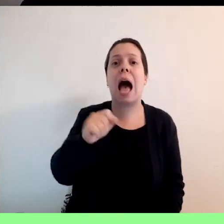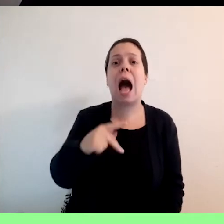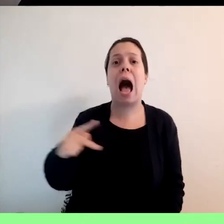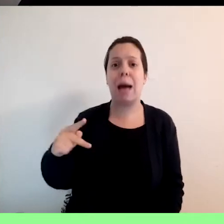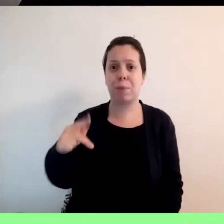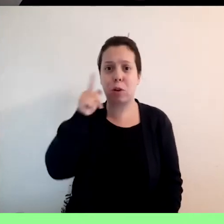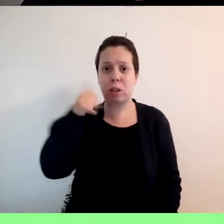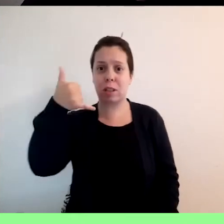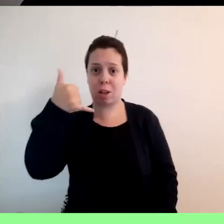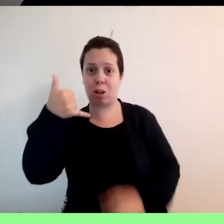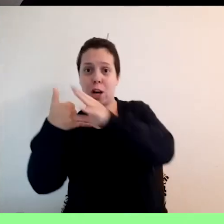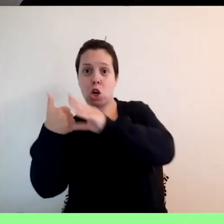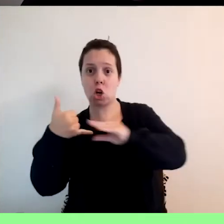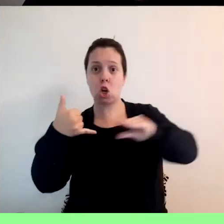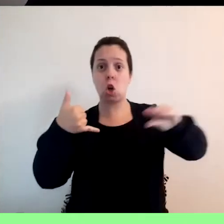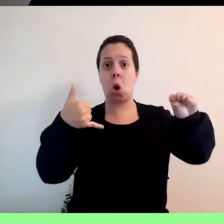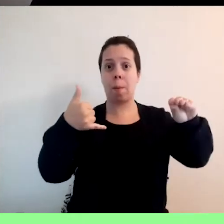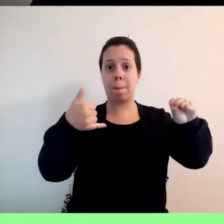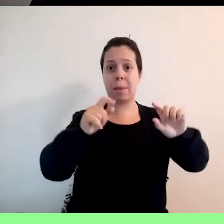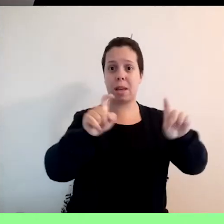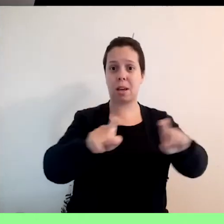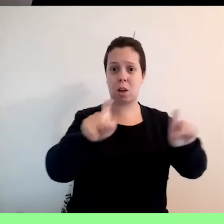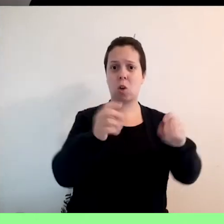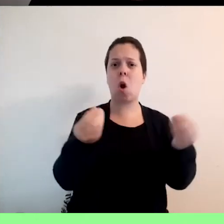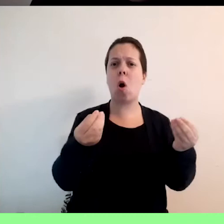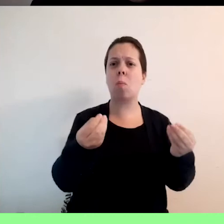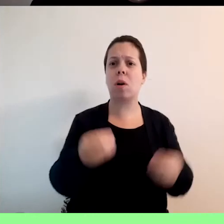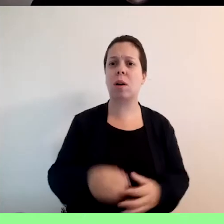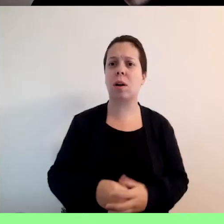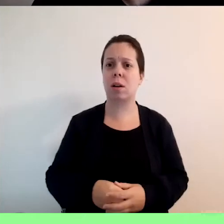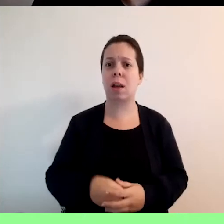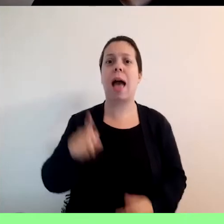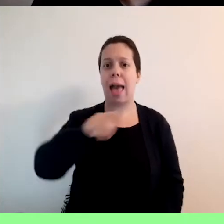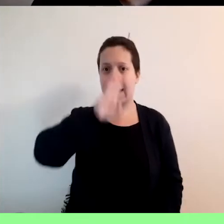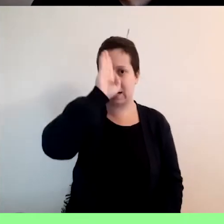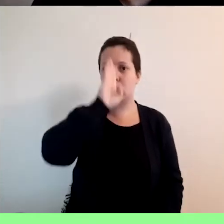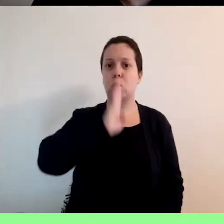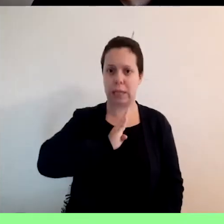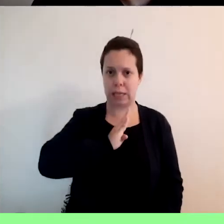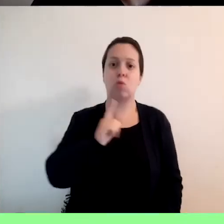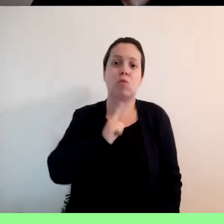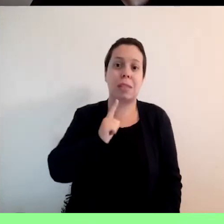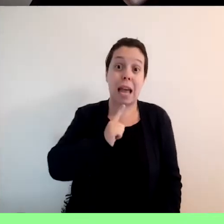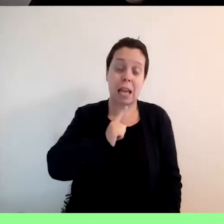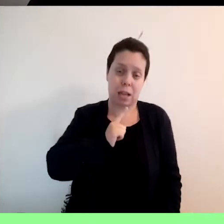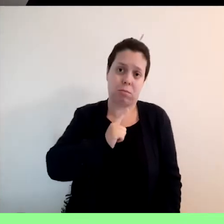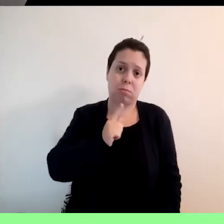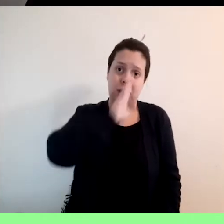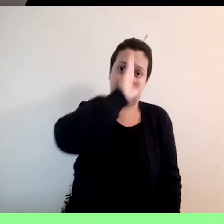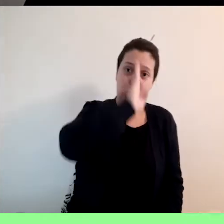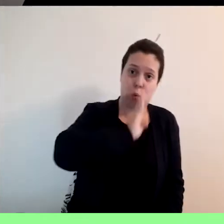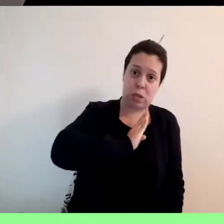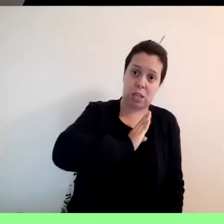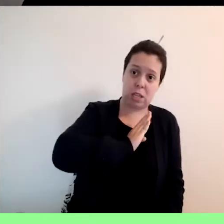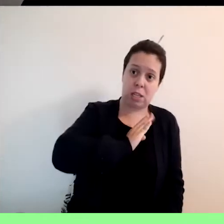assim? Ele é Visor gratuito? é gratuito. Tem uma versão gratuita, tem a versão Pro com